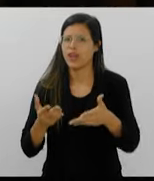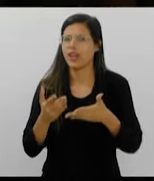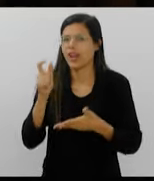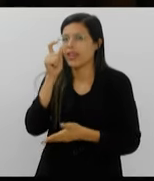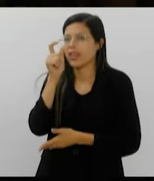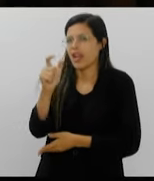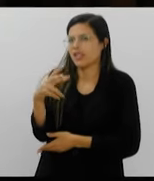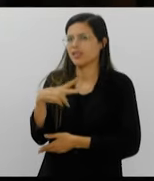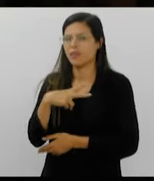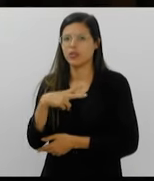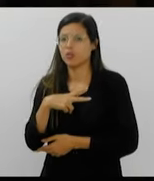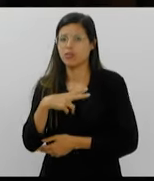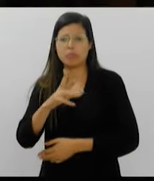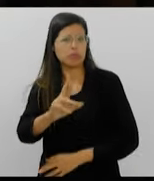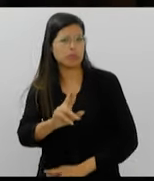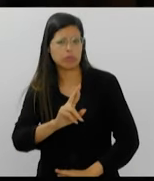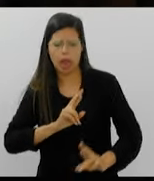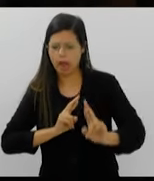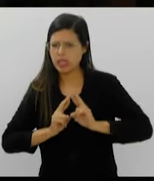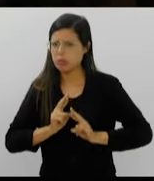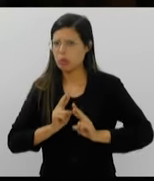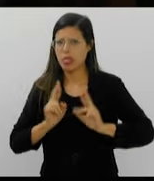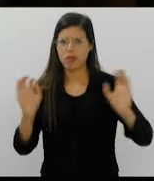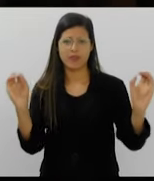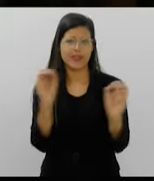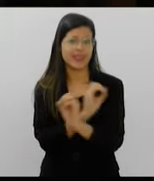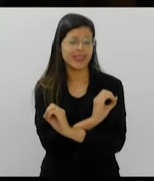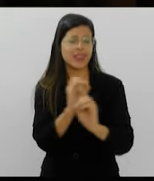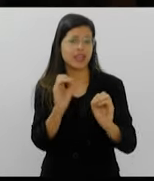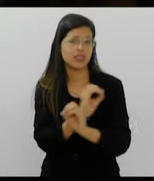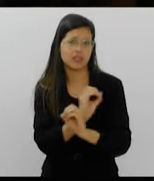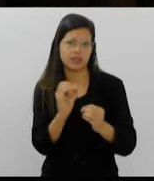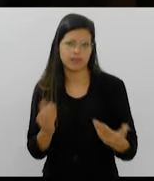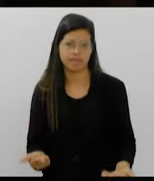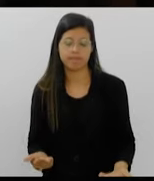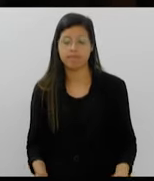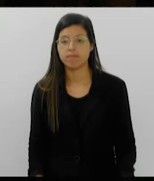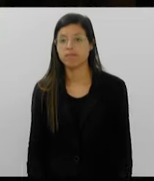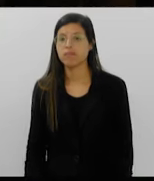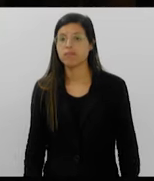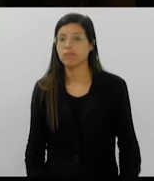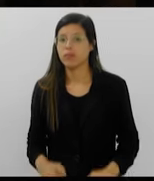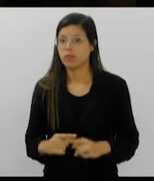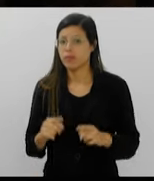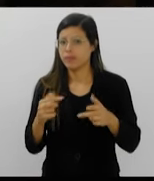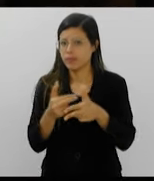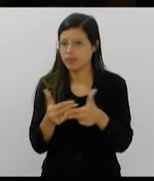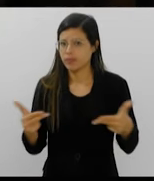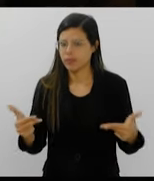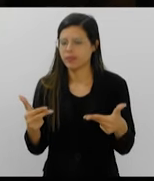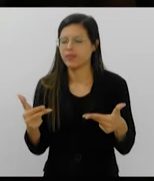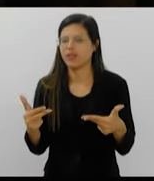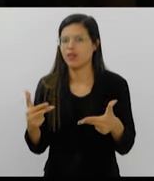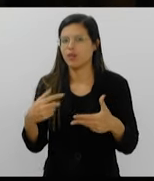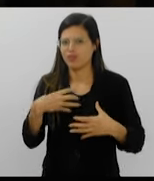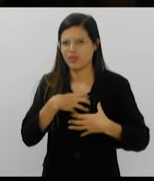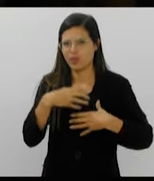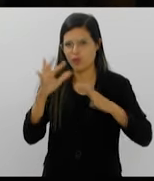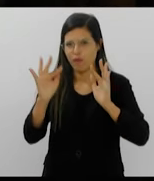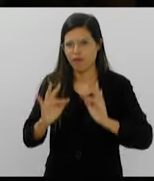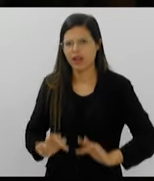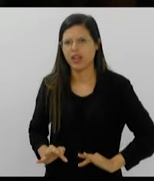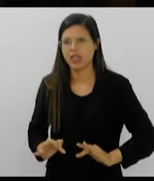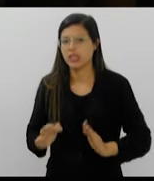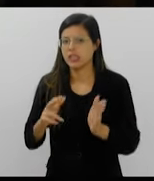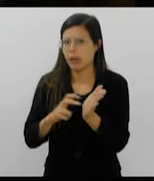também não respondeu. Aliás, ele não respondeu absolutamente nada. Mas uma coisa me deixa feliz nessa manhã tão